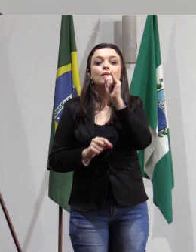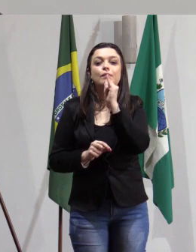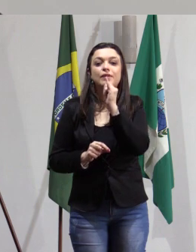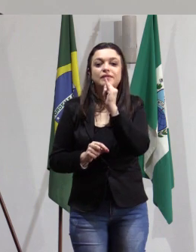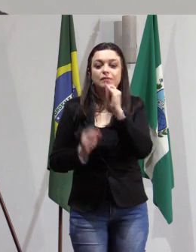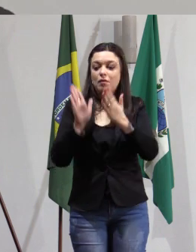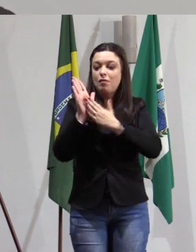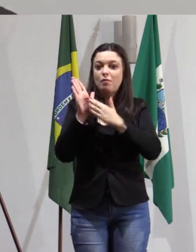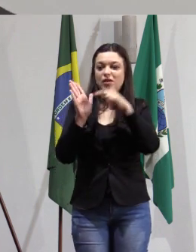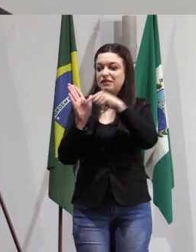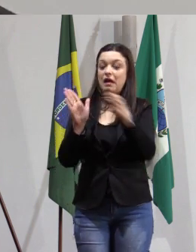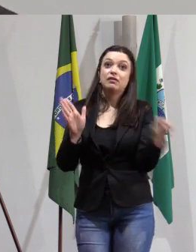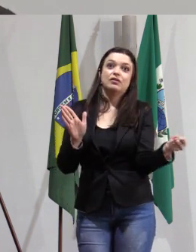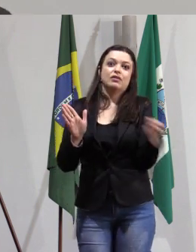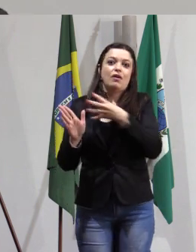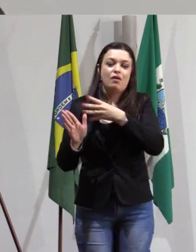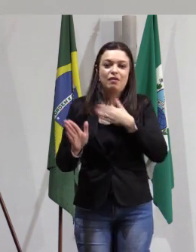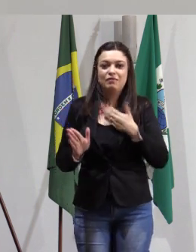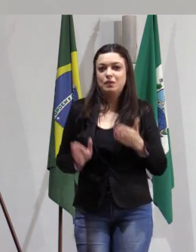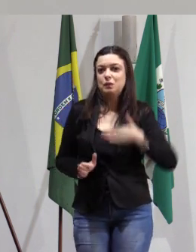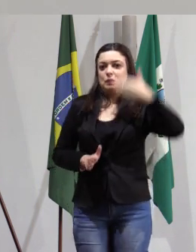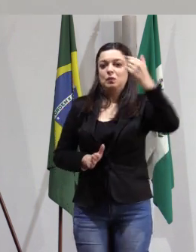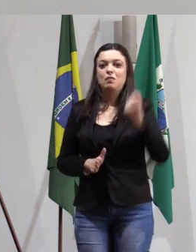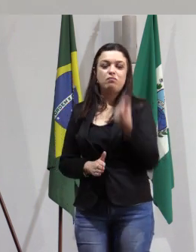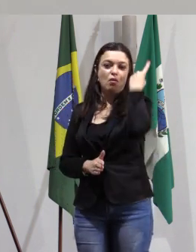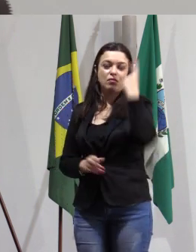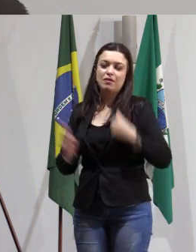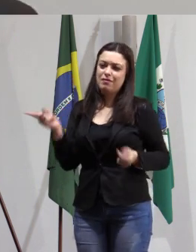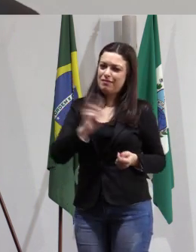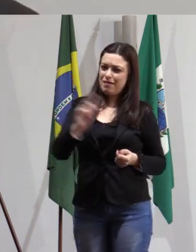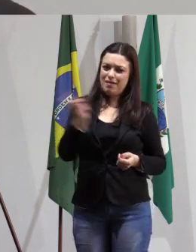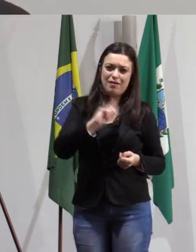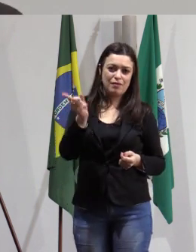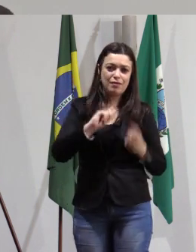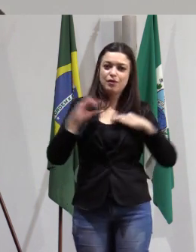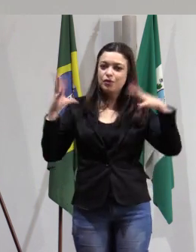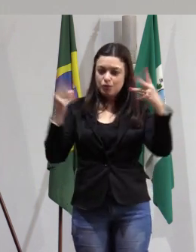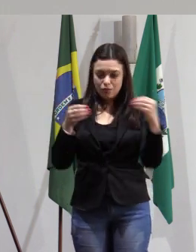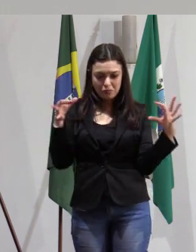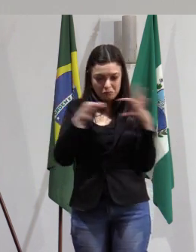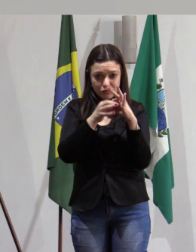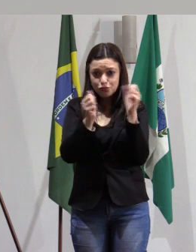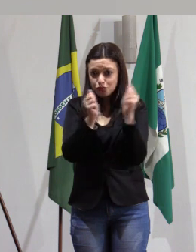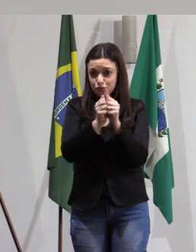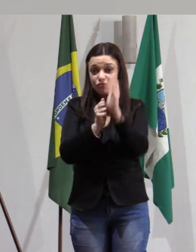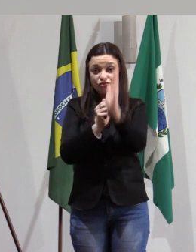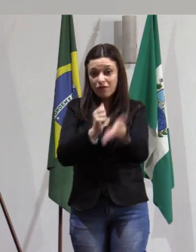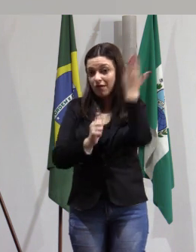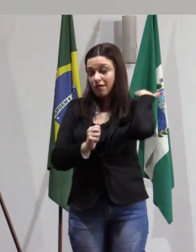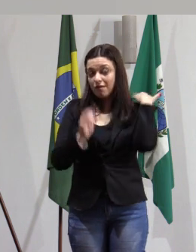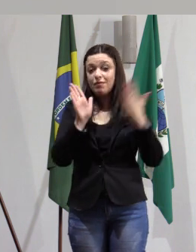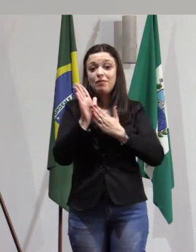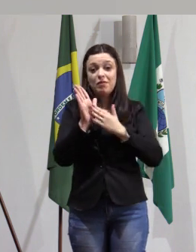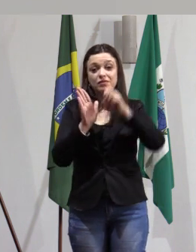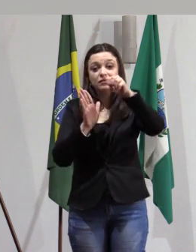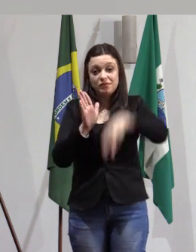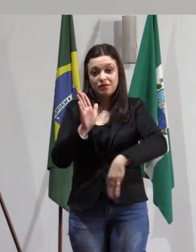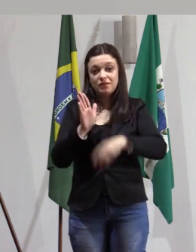dessa proposta, da ação do conjunto das universidades e instituições, associações, etc.